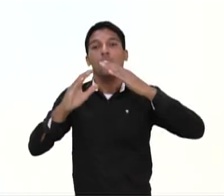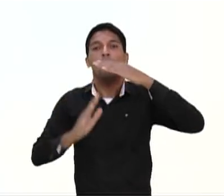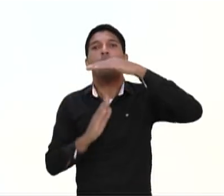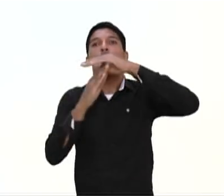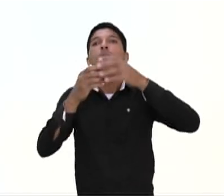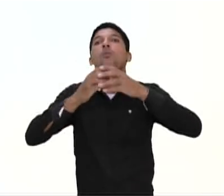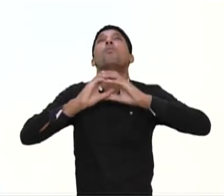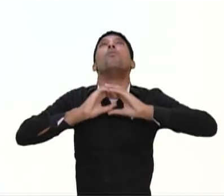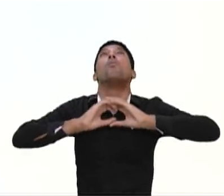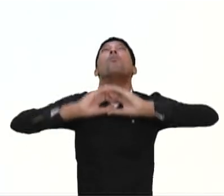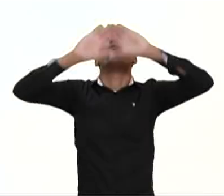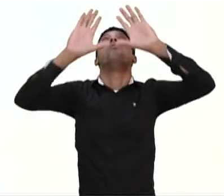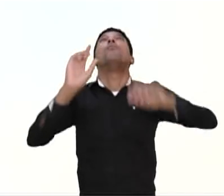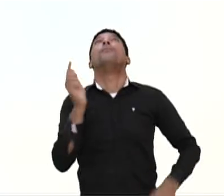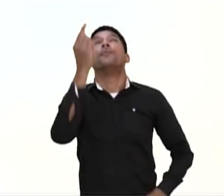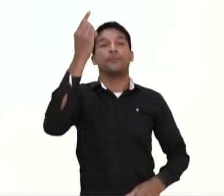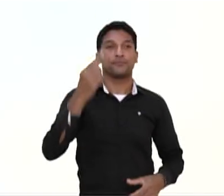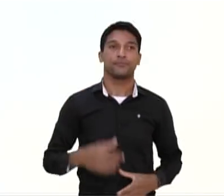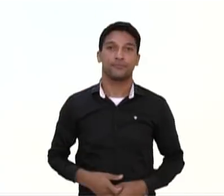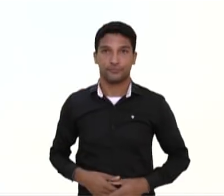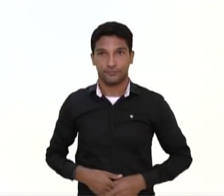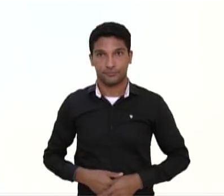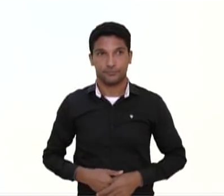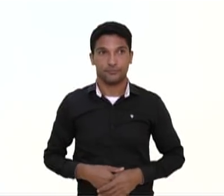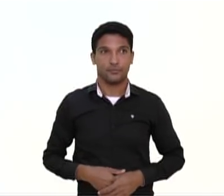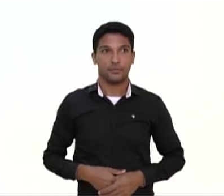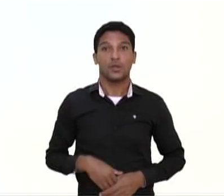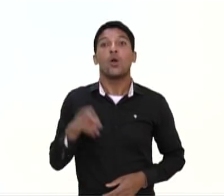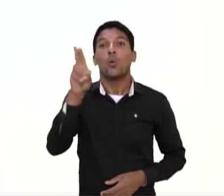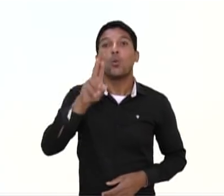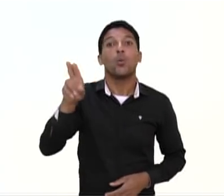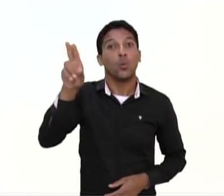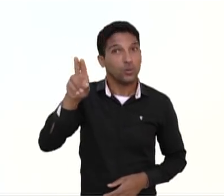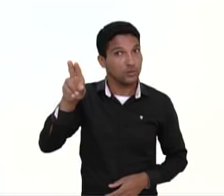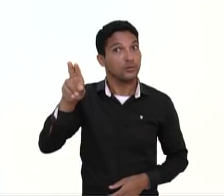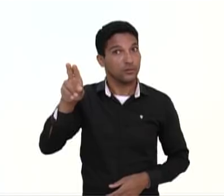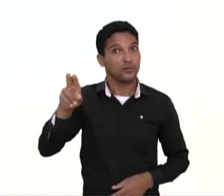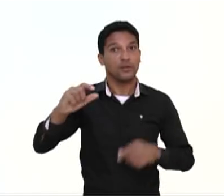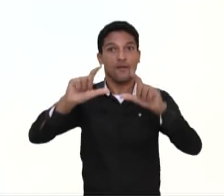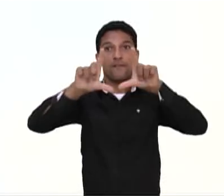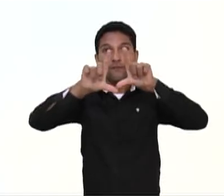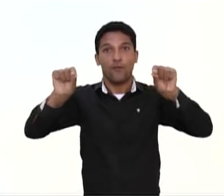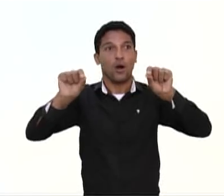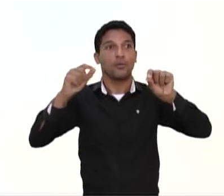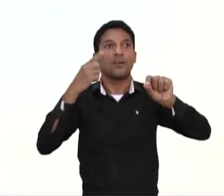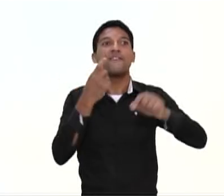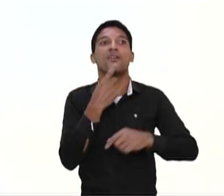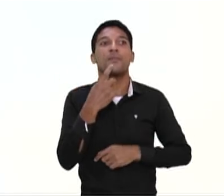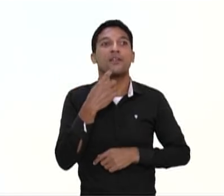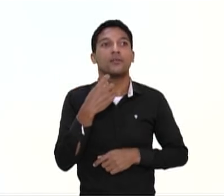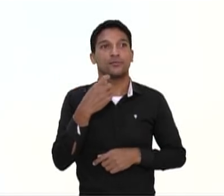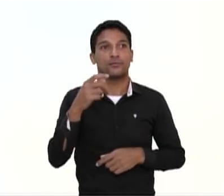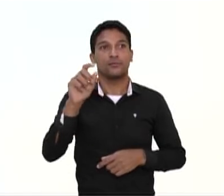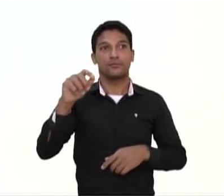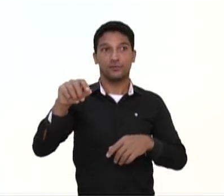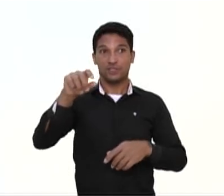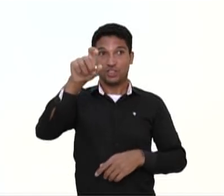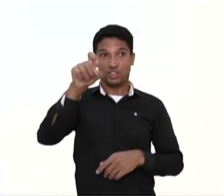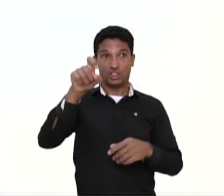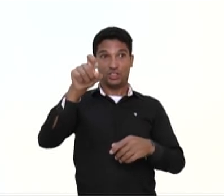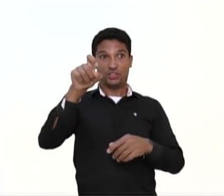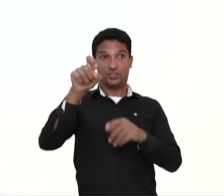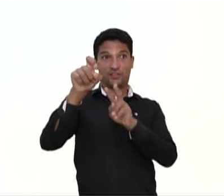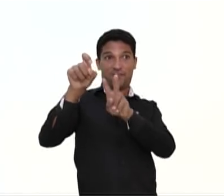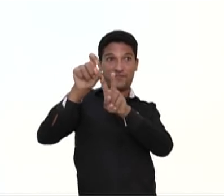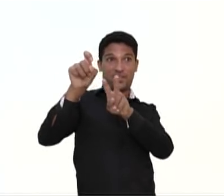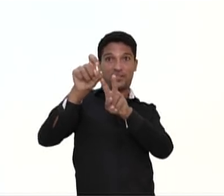Tá? Vou dizer para você o seguinte, ó, use a fórmula do x do vértice para você determinar o valor de A. E